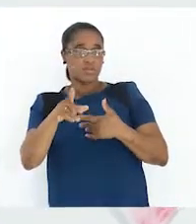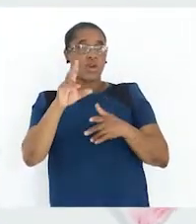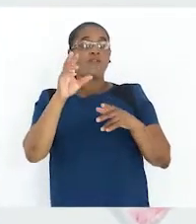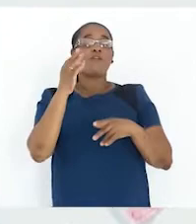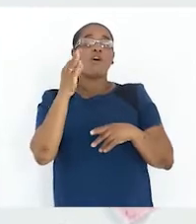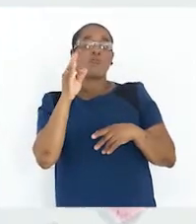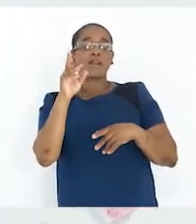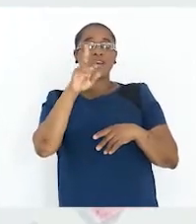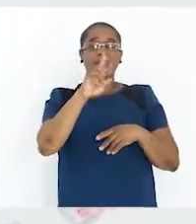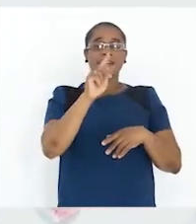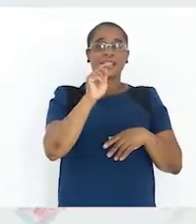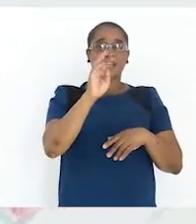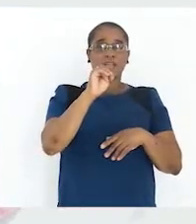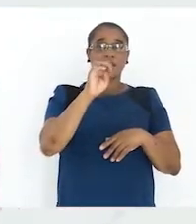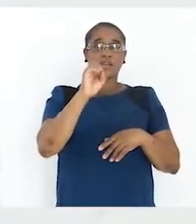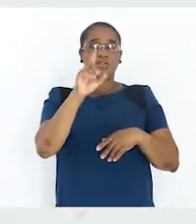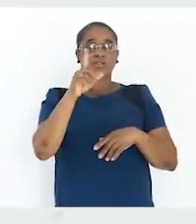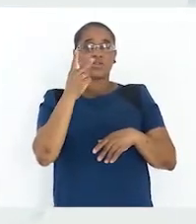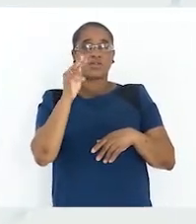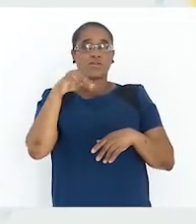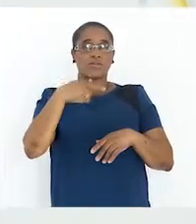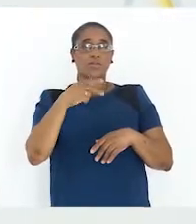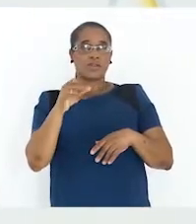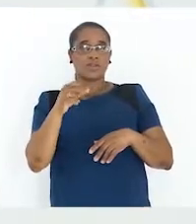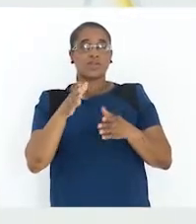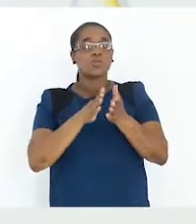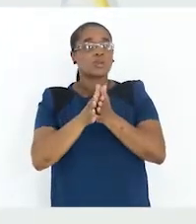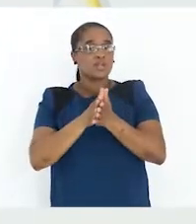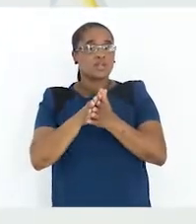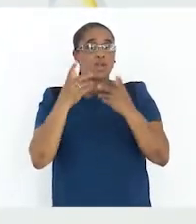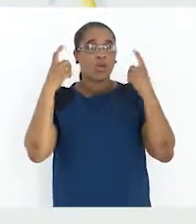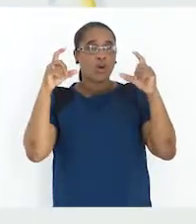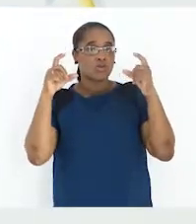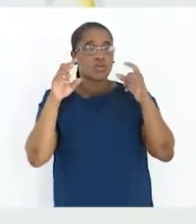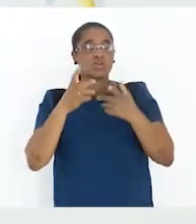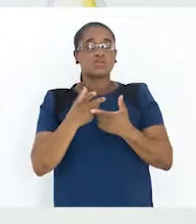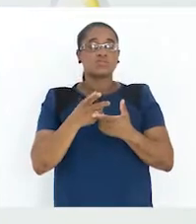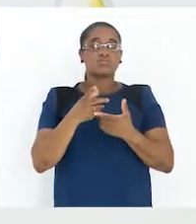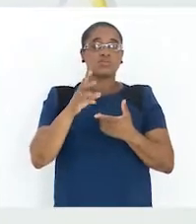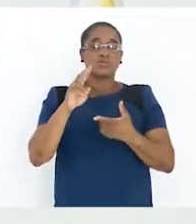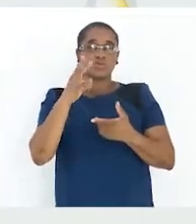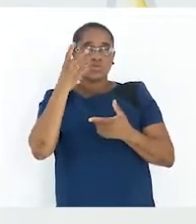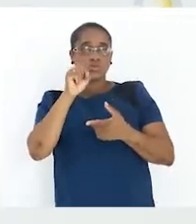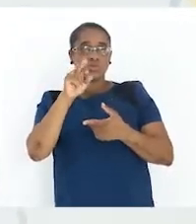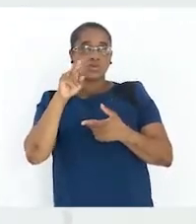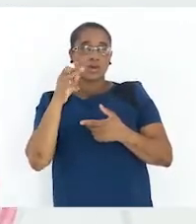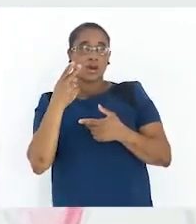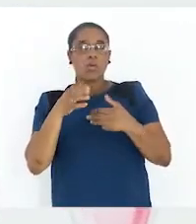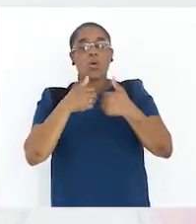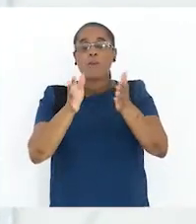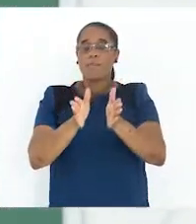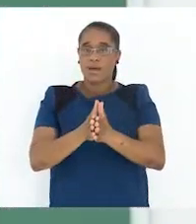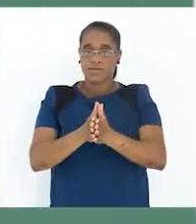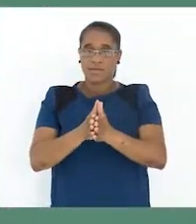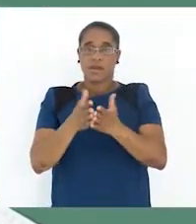resolvente usando nas equações do segundo grau completas. Então, vamos